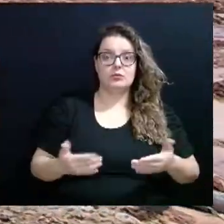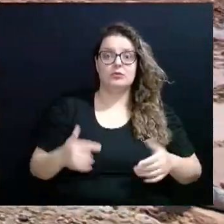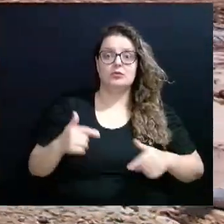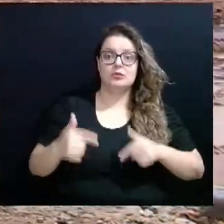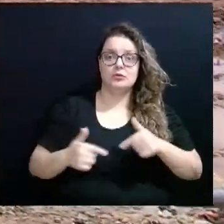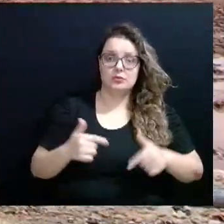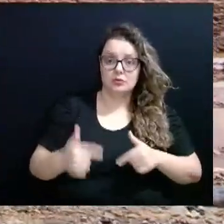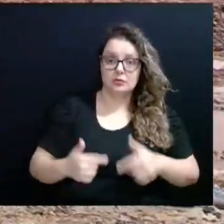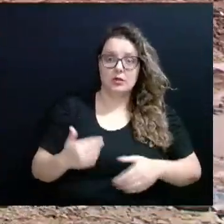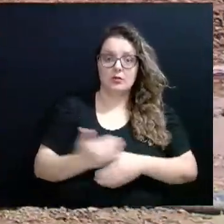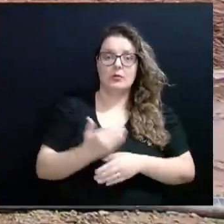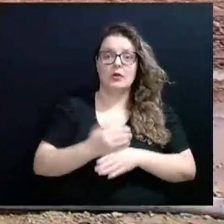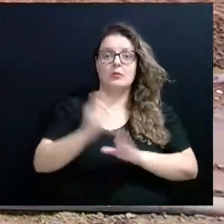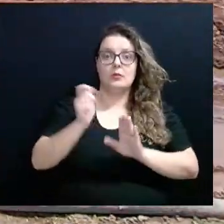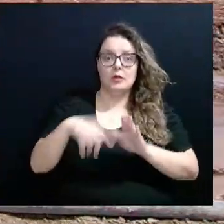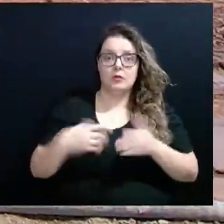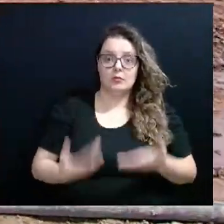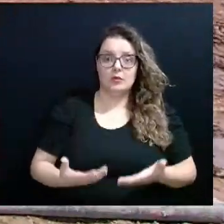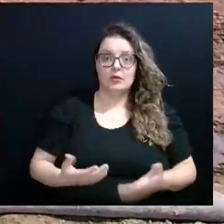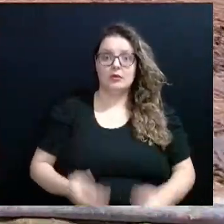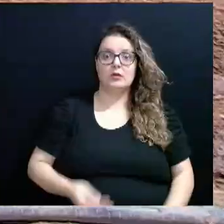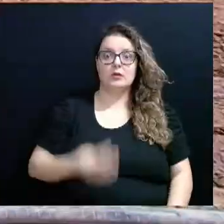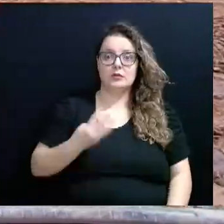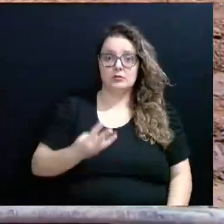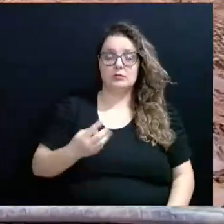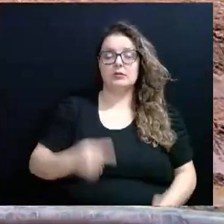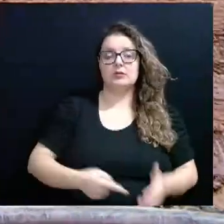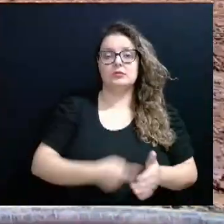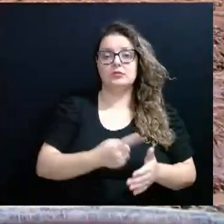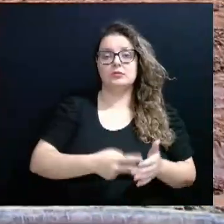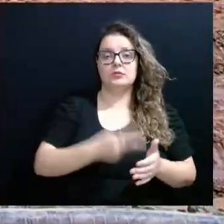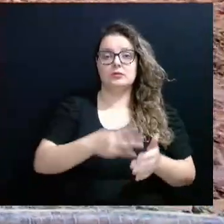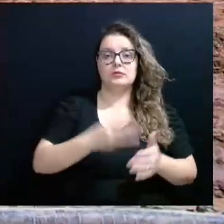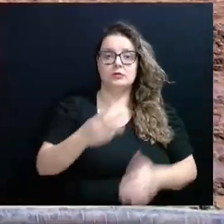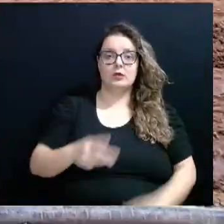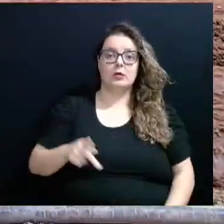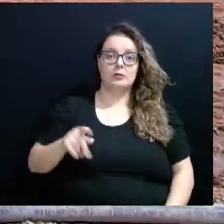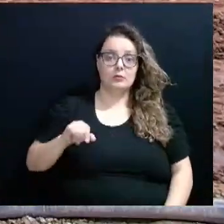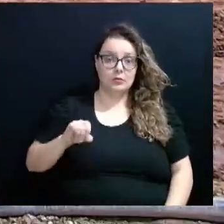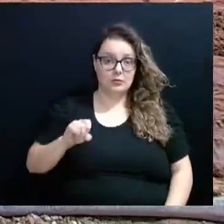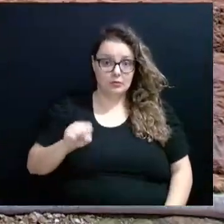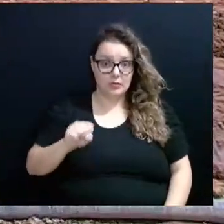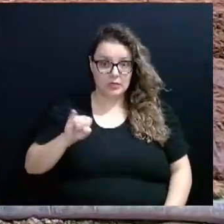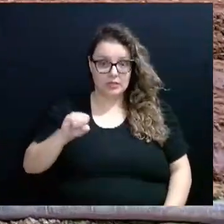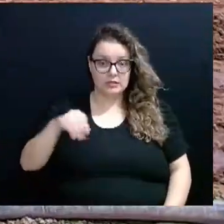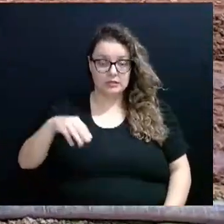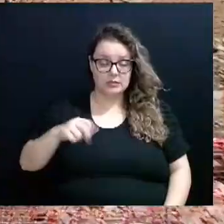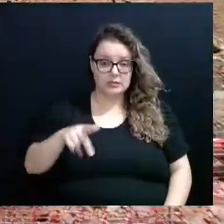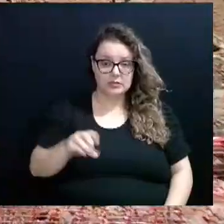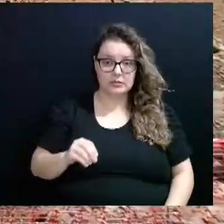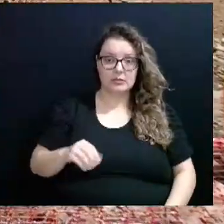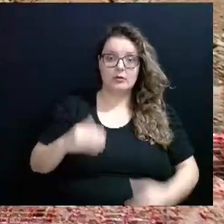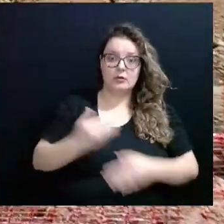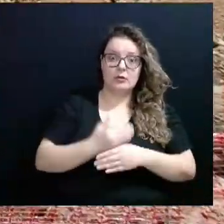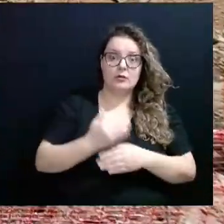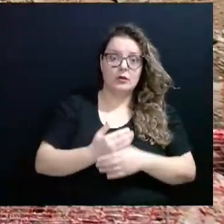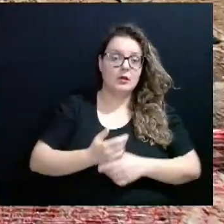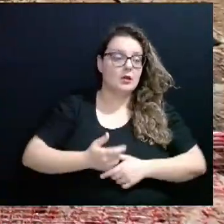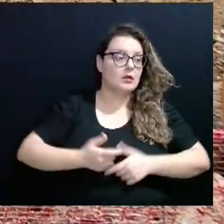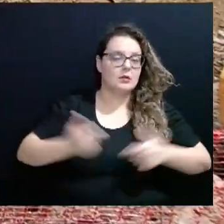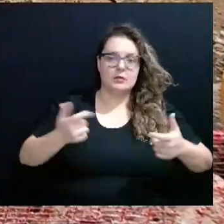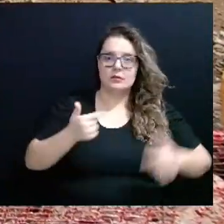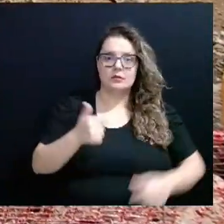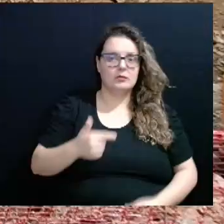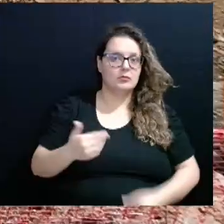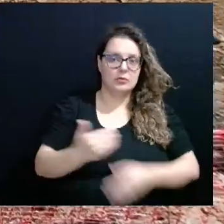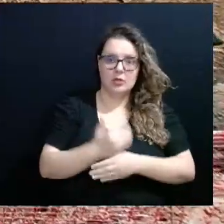executada. Aqui são 3 dos primeiros piscinões que estão sendo construídos, mega obras, não existe obra dessa magnitude no